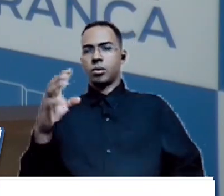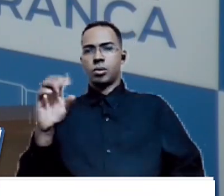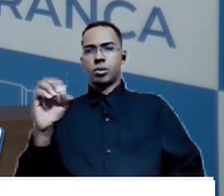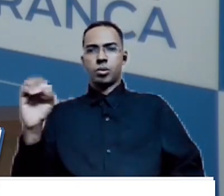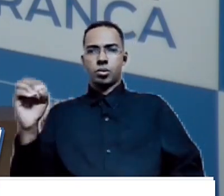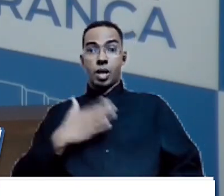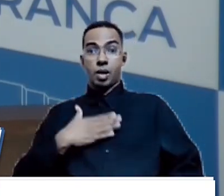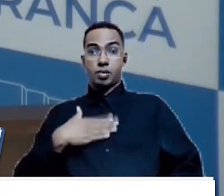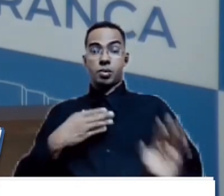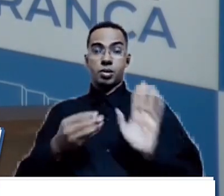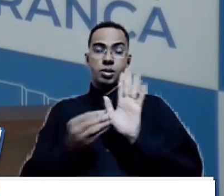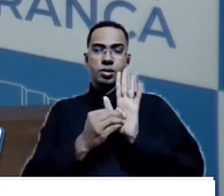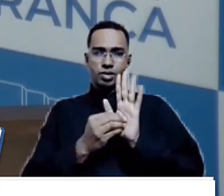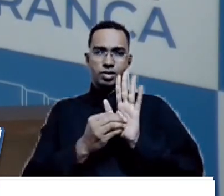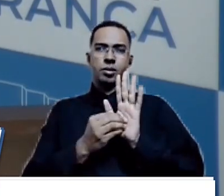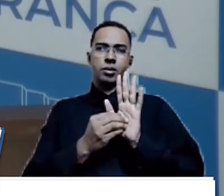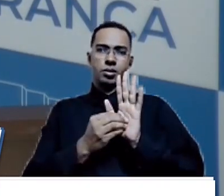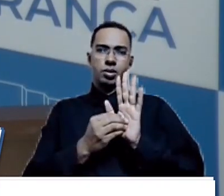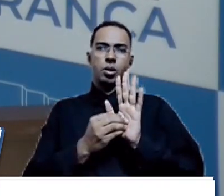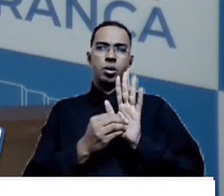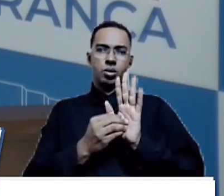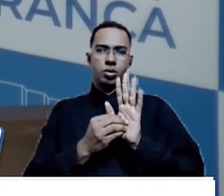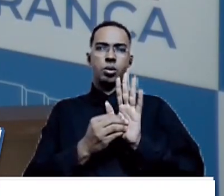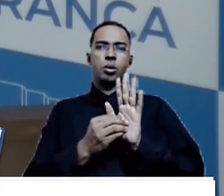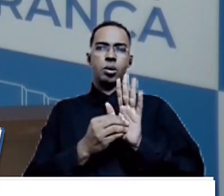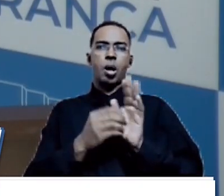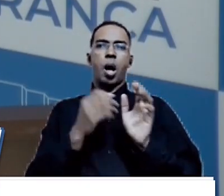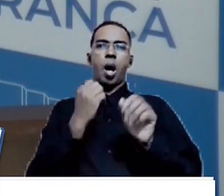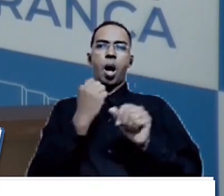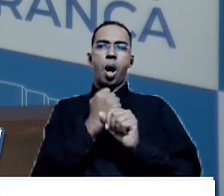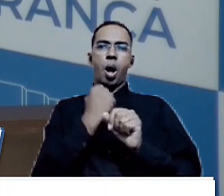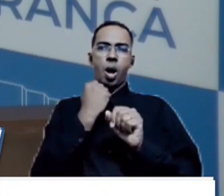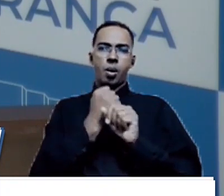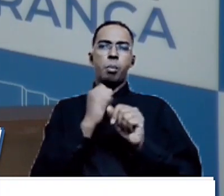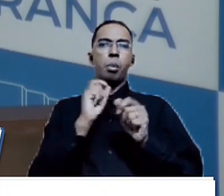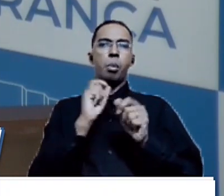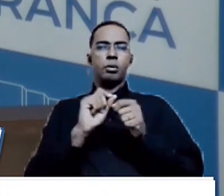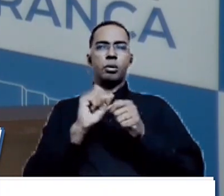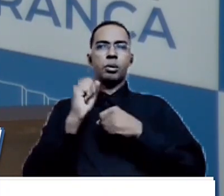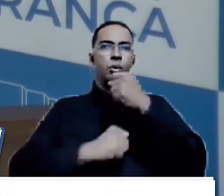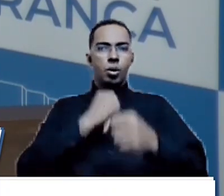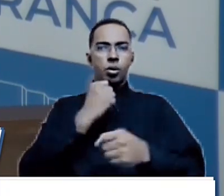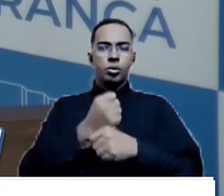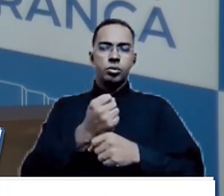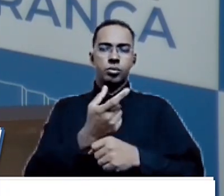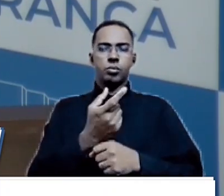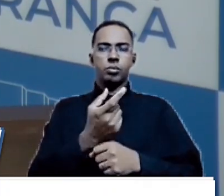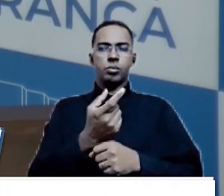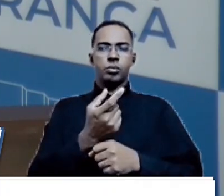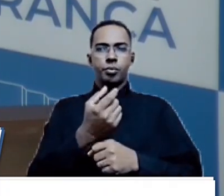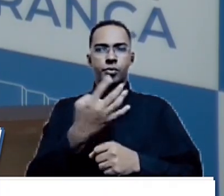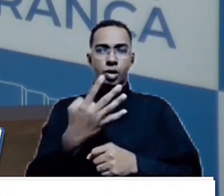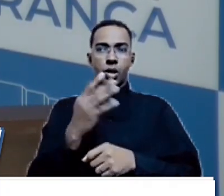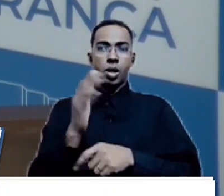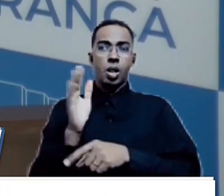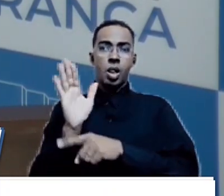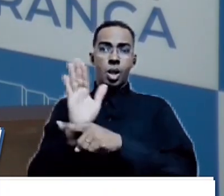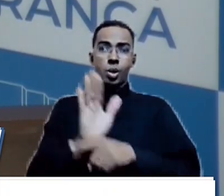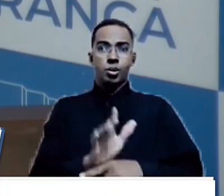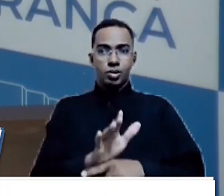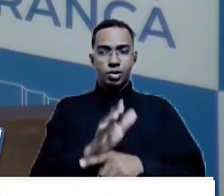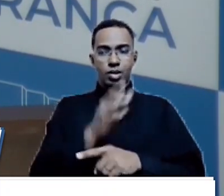em positivas para que a obra possa ser realizado ano que vem e ajude aquelas pessoas que estão